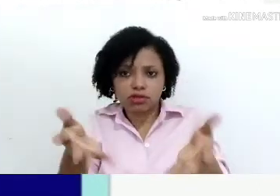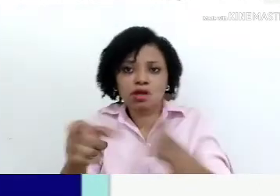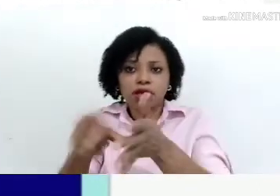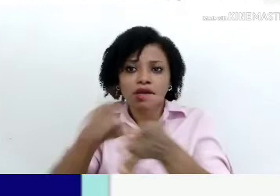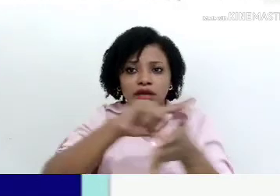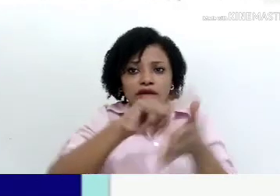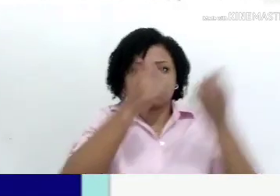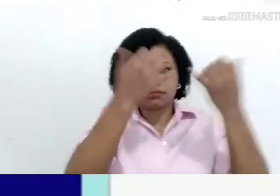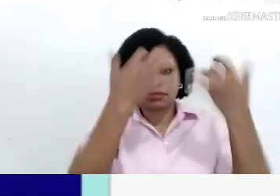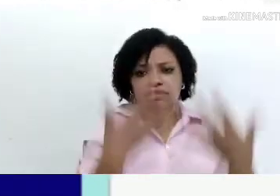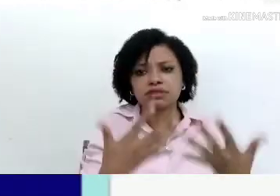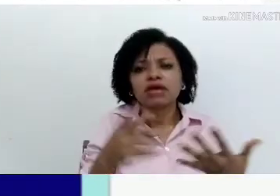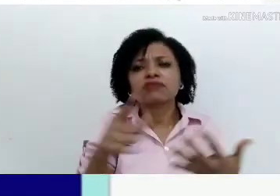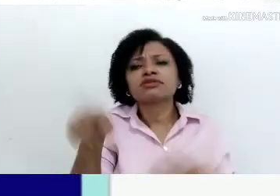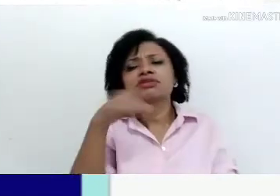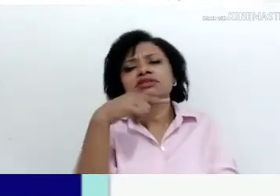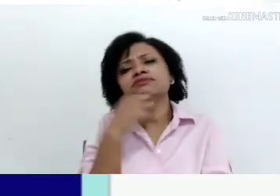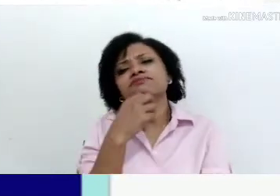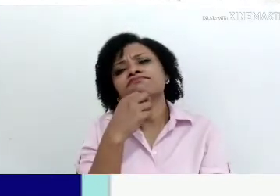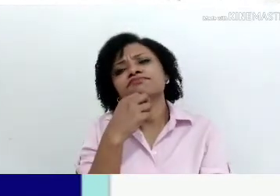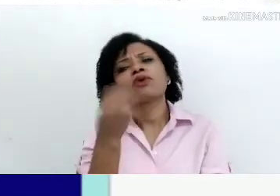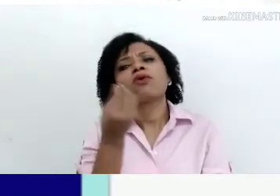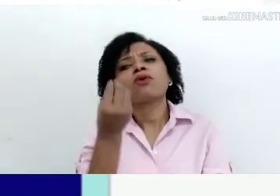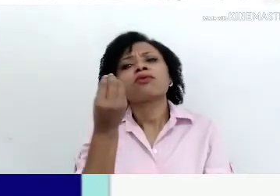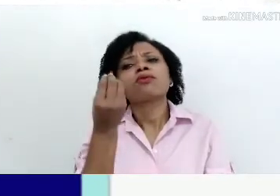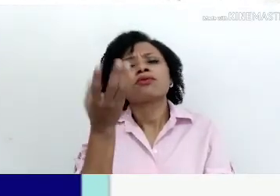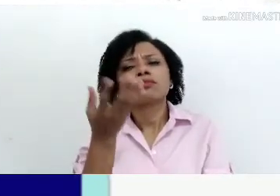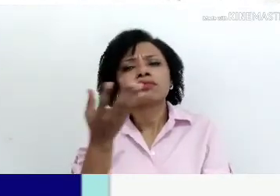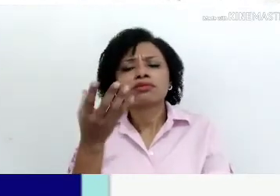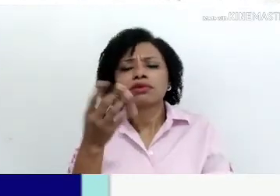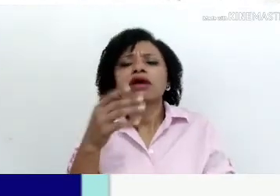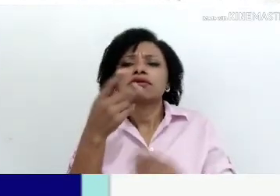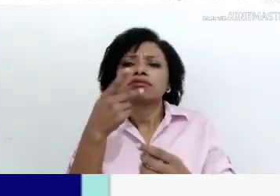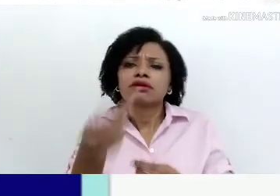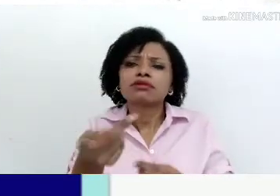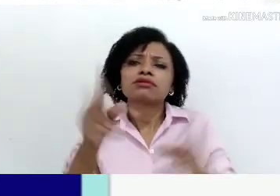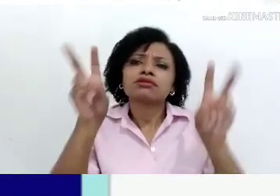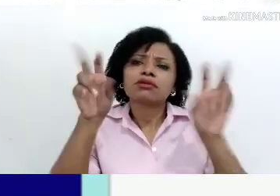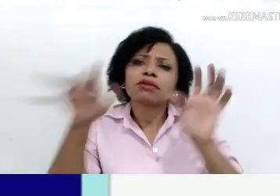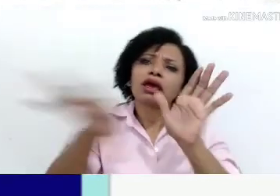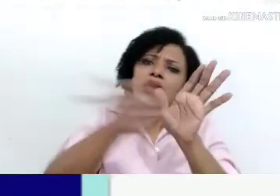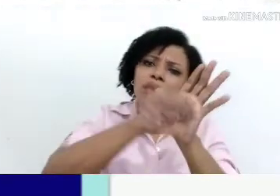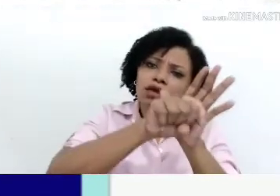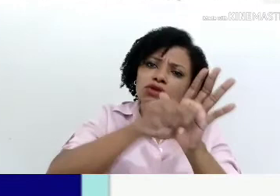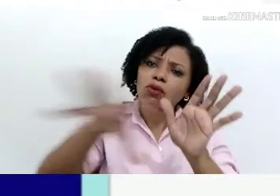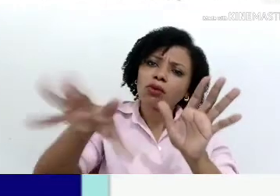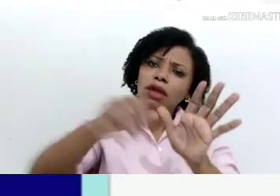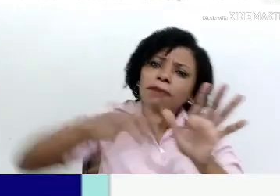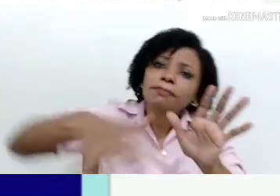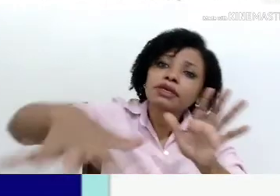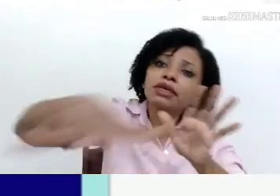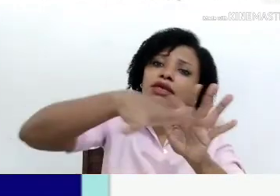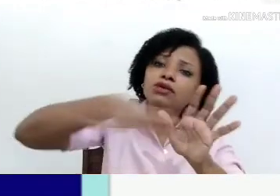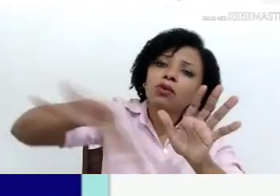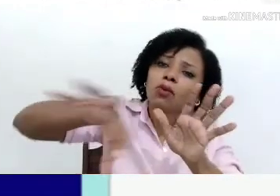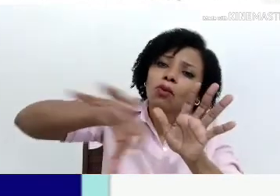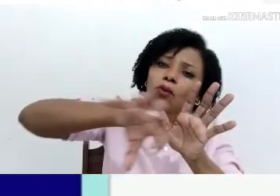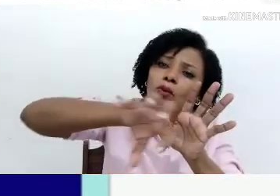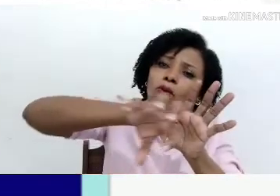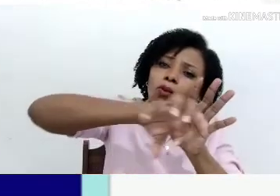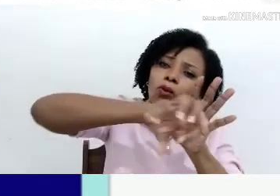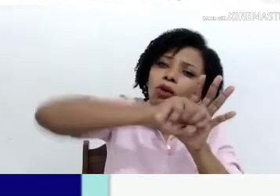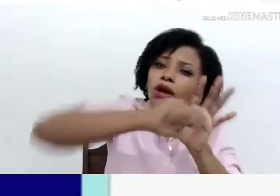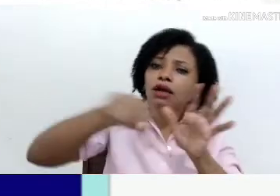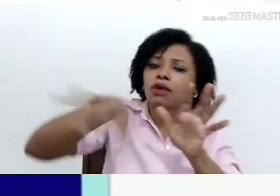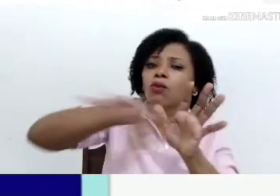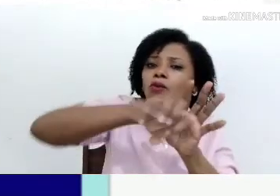se perguntar, e aí, a gente está falando de processo endotérmico, ele está absorvendo o calor do meio ambiente,